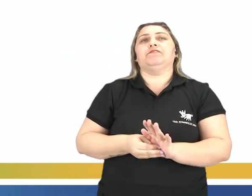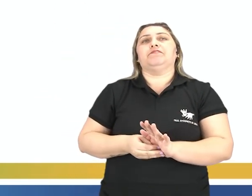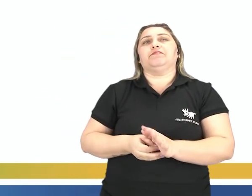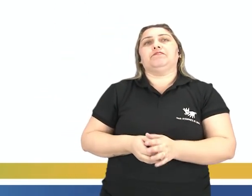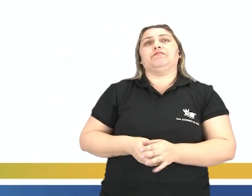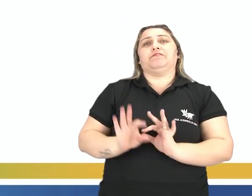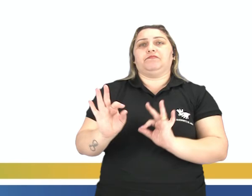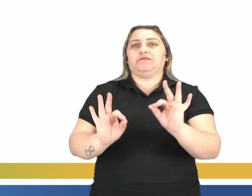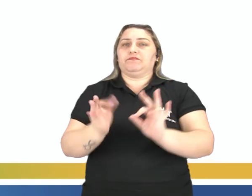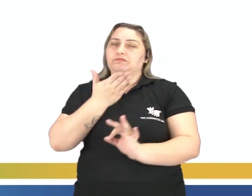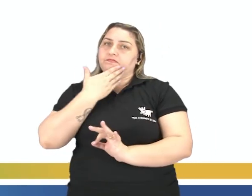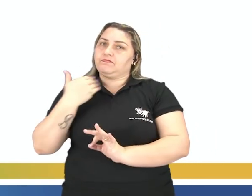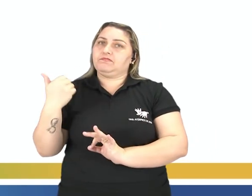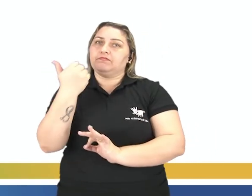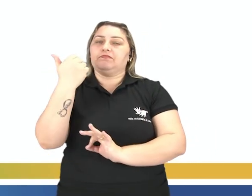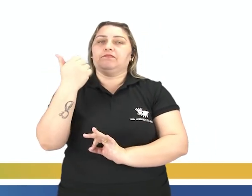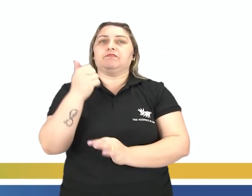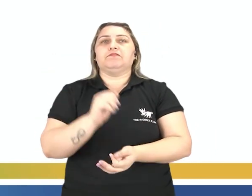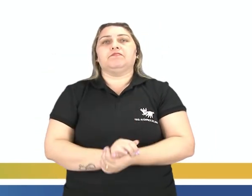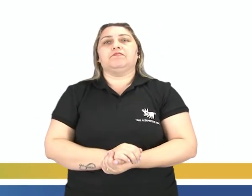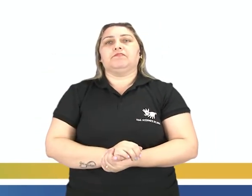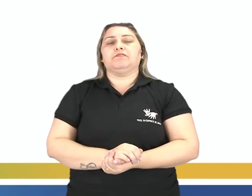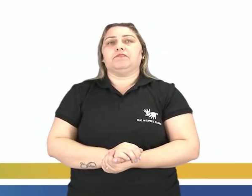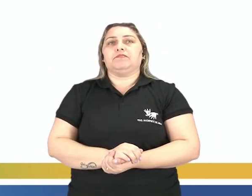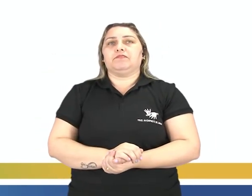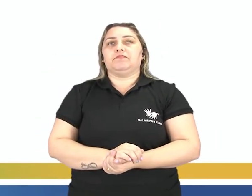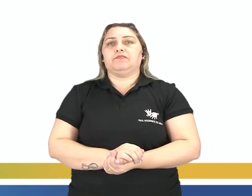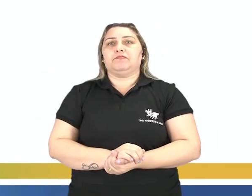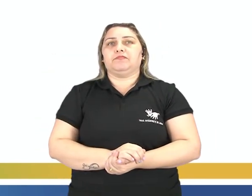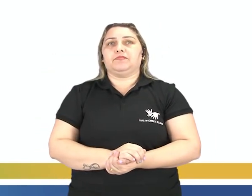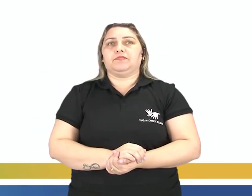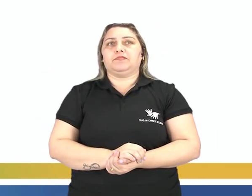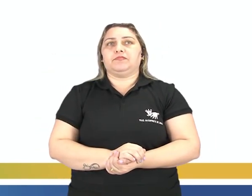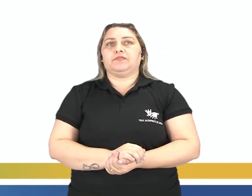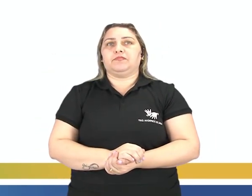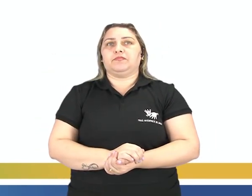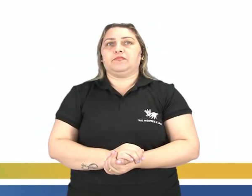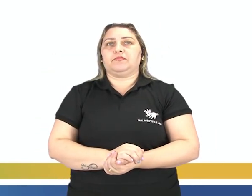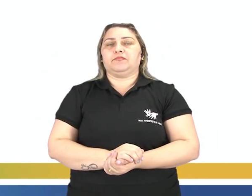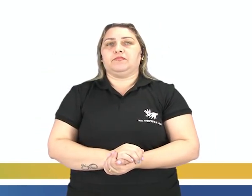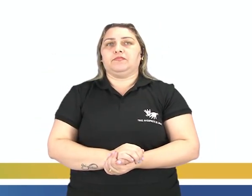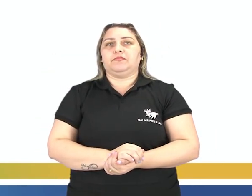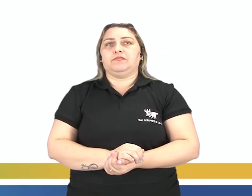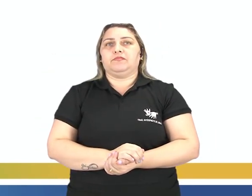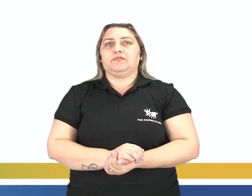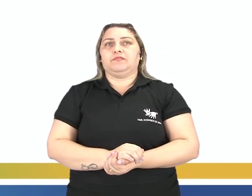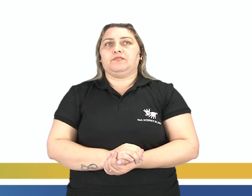está presente aí. Poderia ter acrescentado, né? Ter detalhado melhor esse